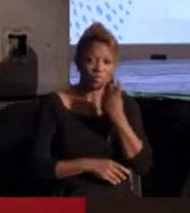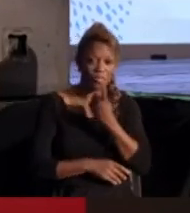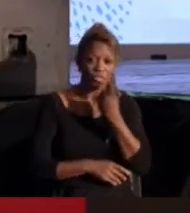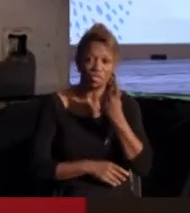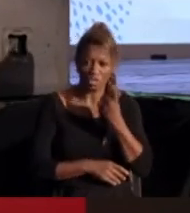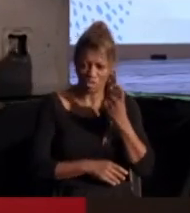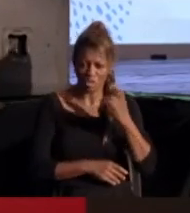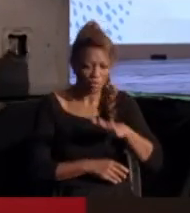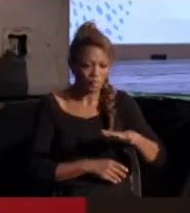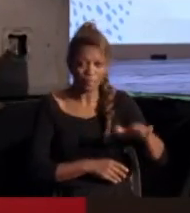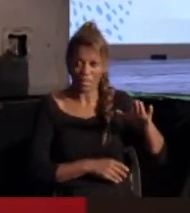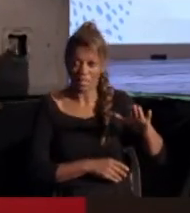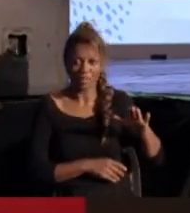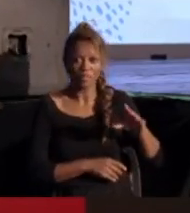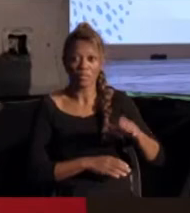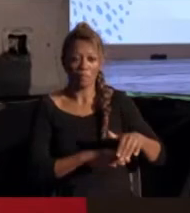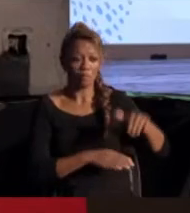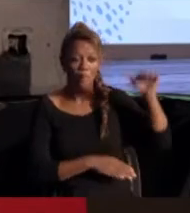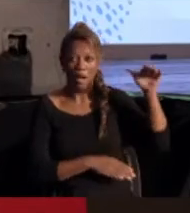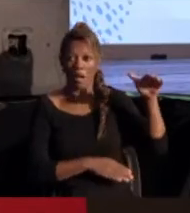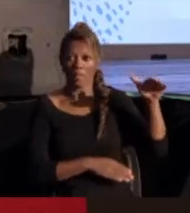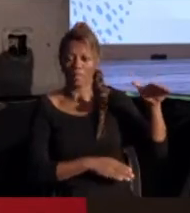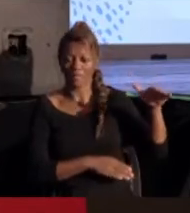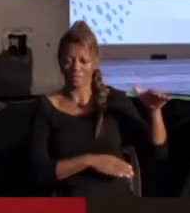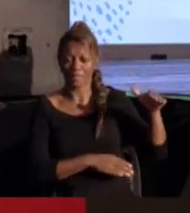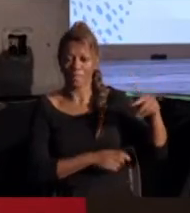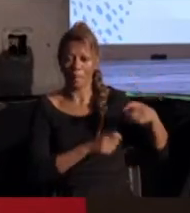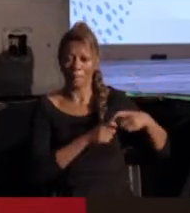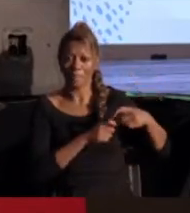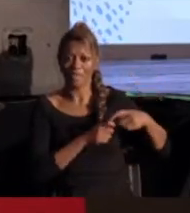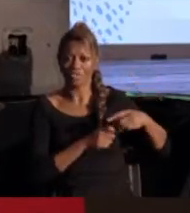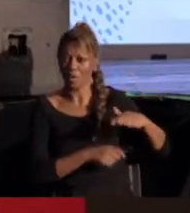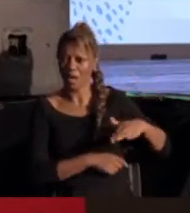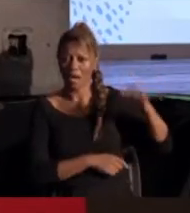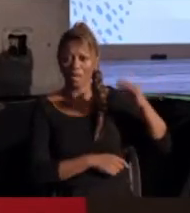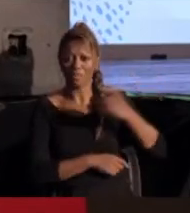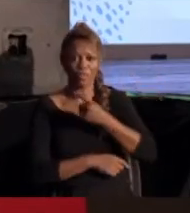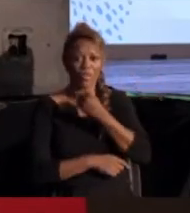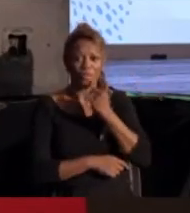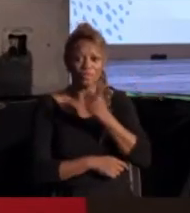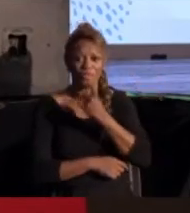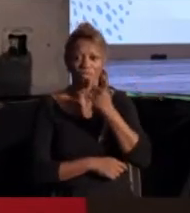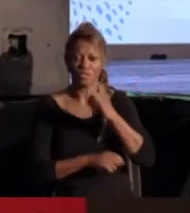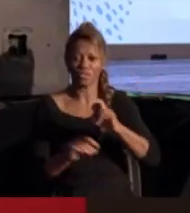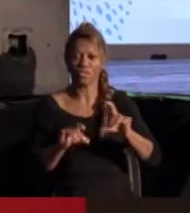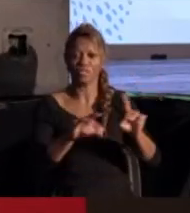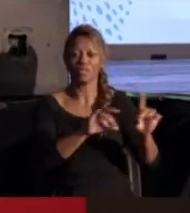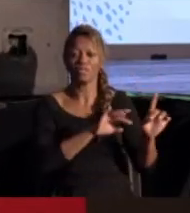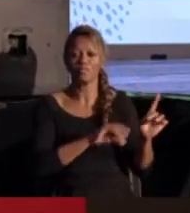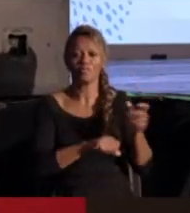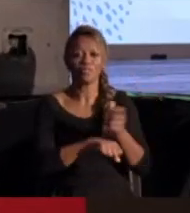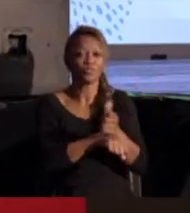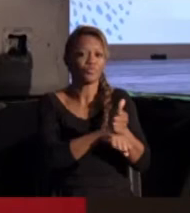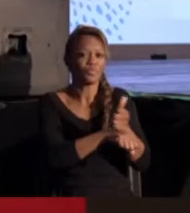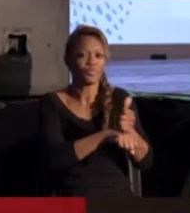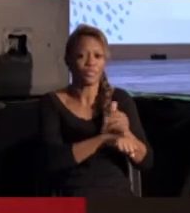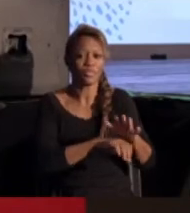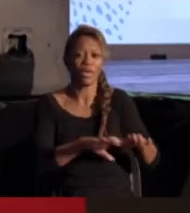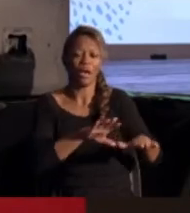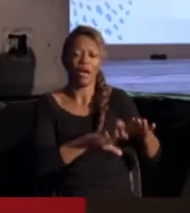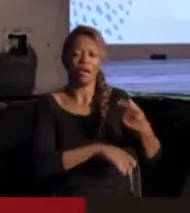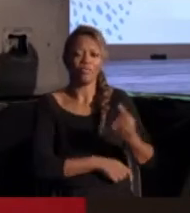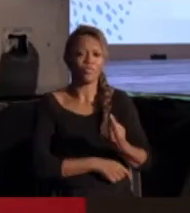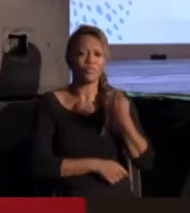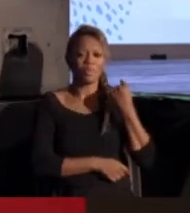uma clínica de adultos, né? Então, algo assim. Um pouco também, digamos, que era